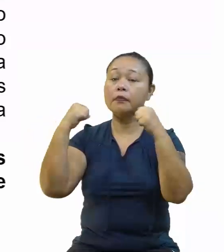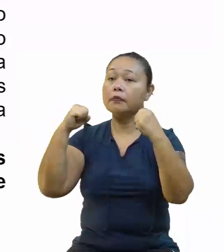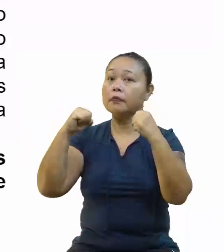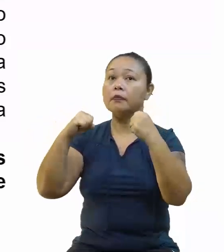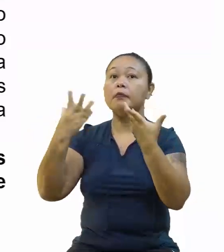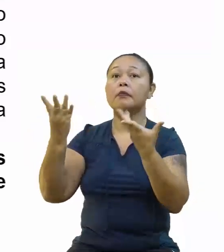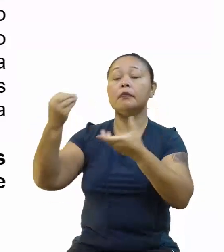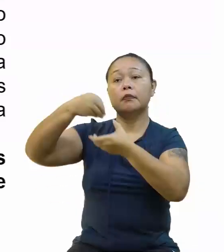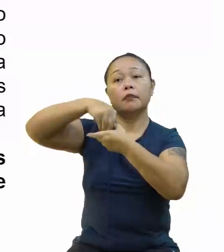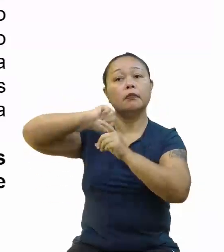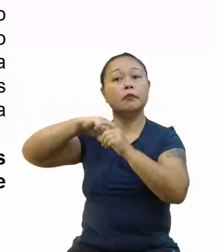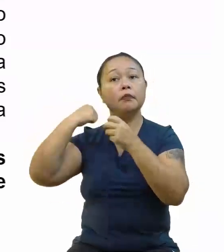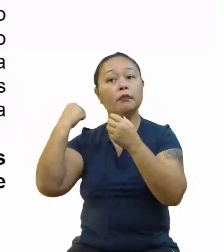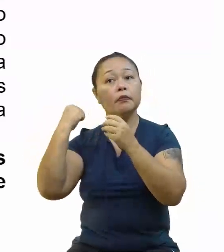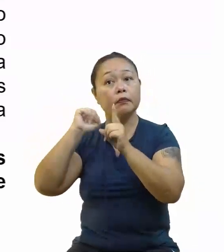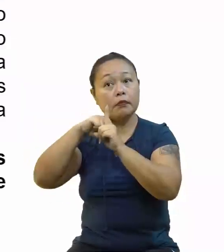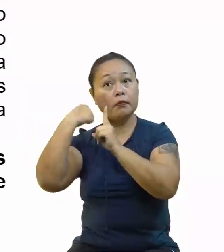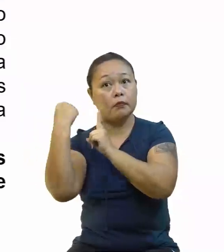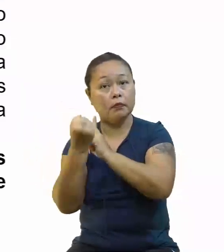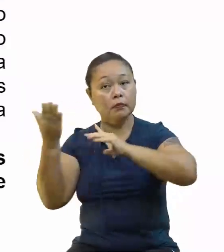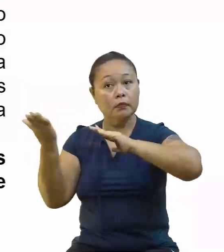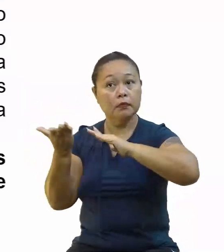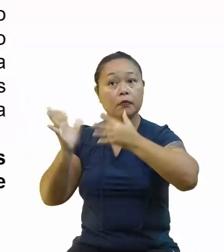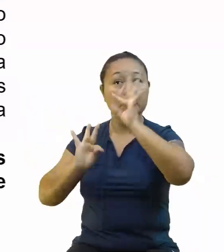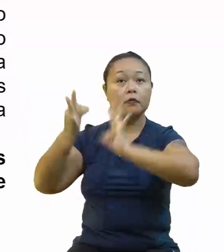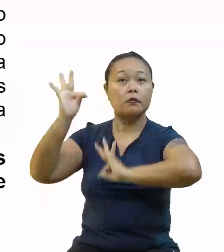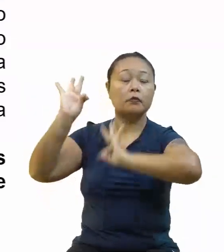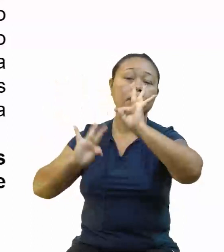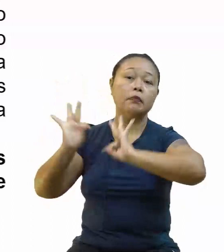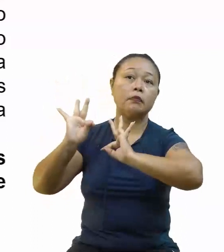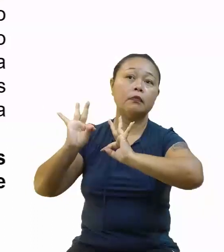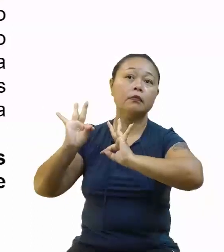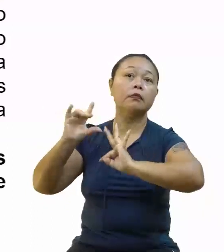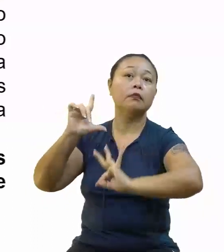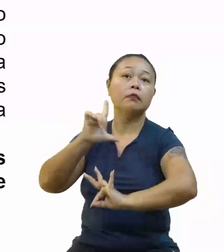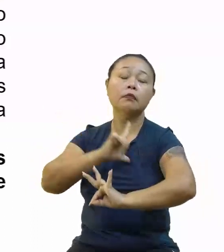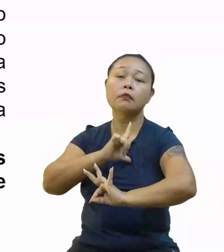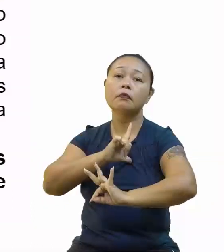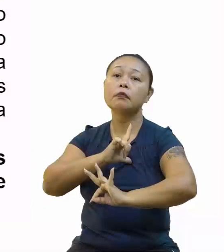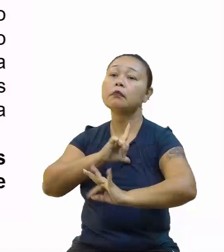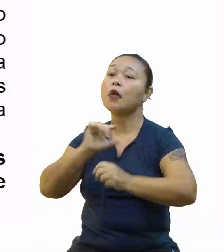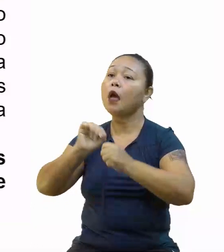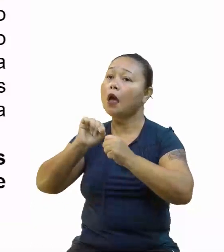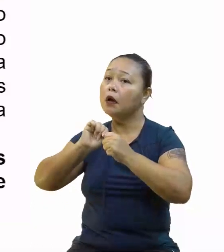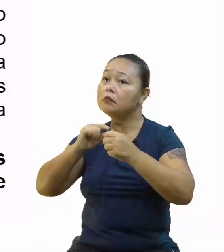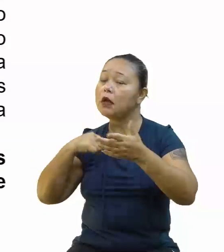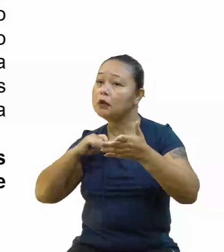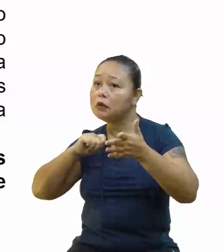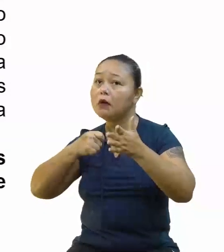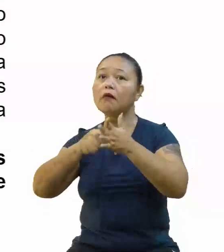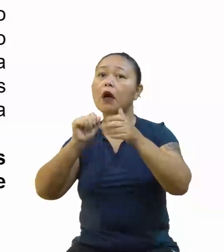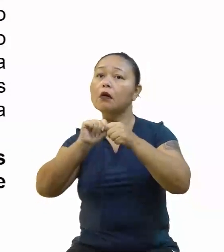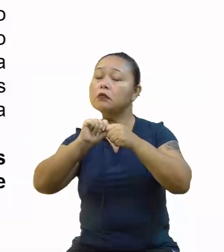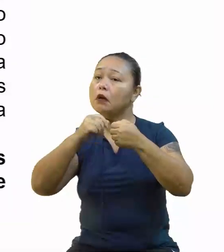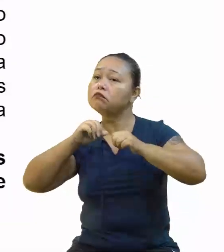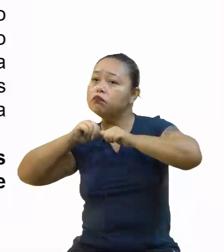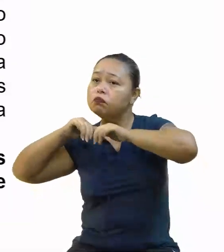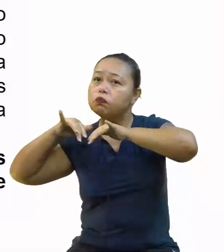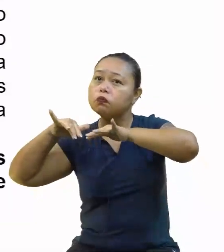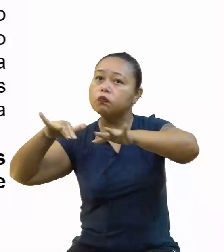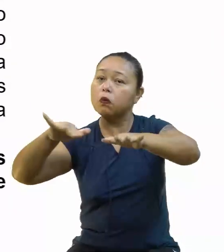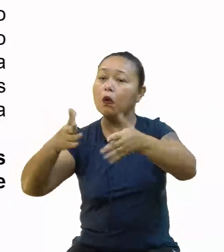física na sociedade moderna e tecnológica tem sido defendida e propagada